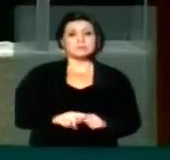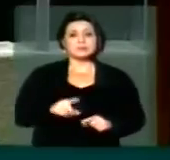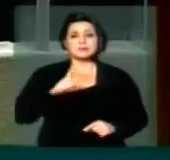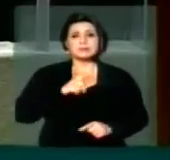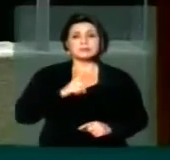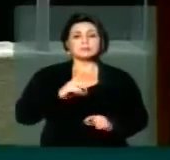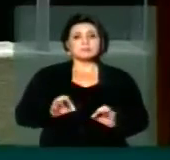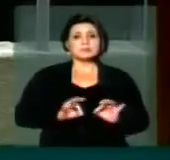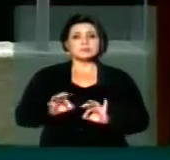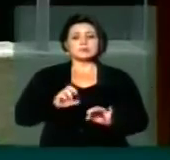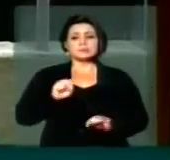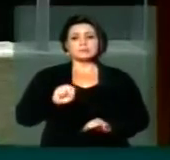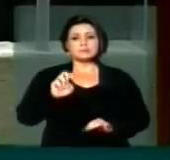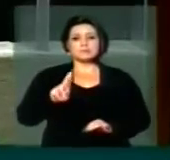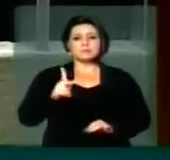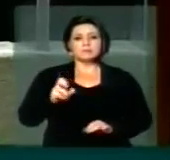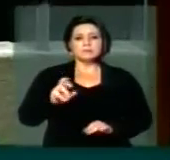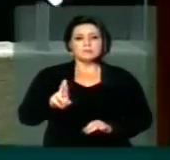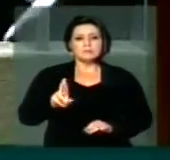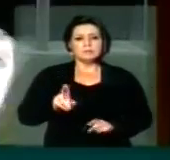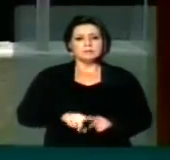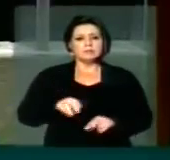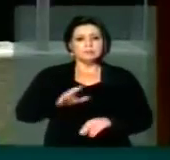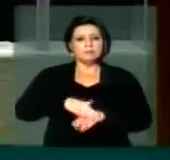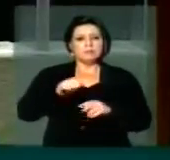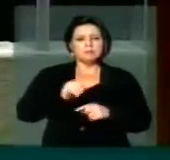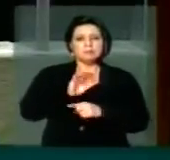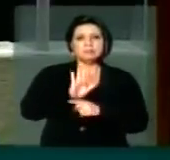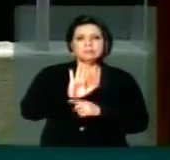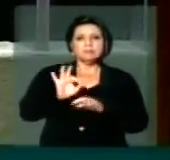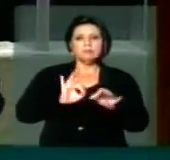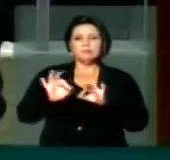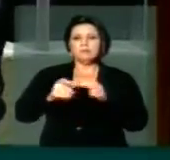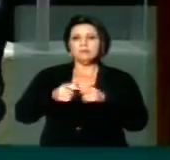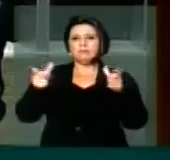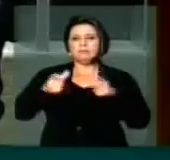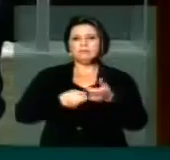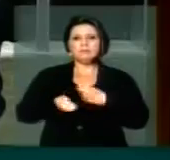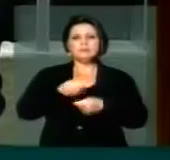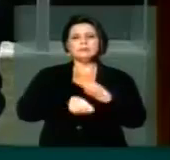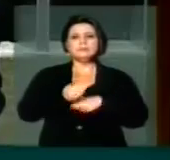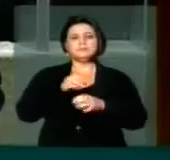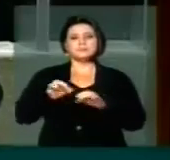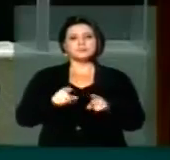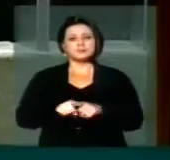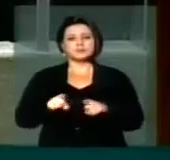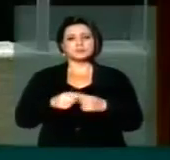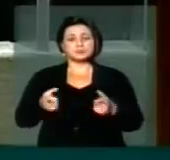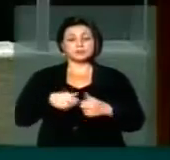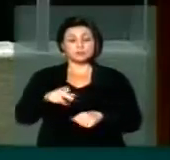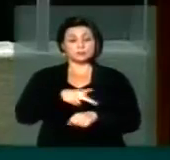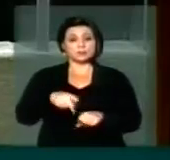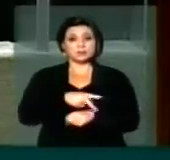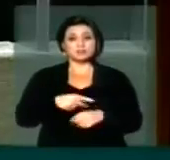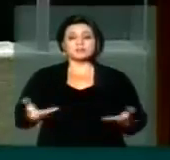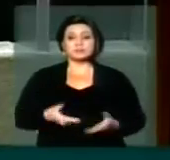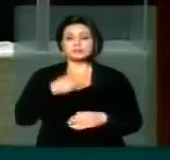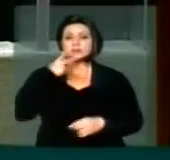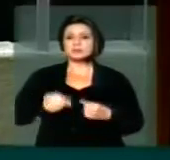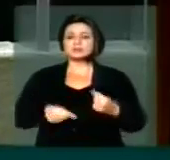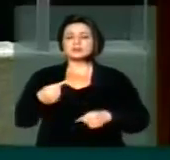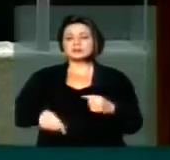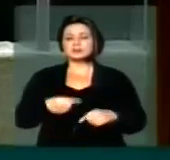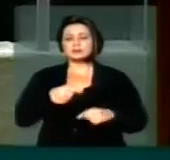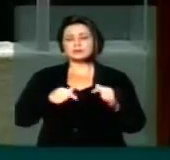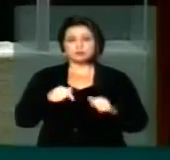se tem superávit, se nós vamos agradar mais ou menos ao mercado financeiro no nosso país. É isso que está